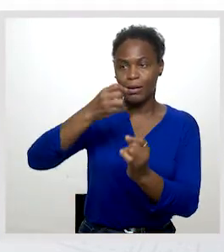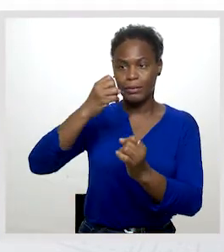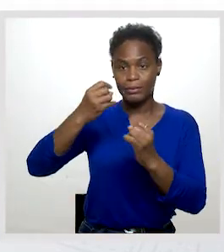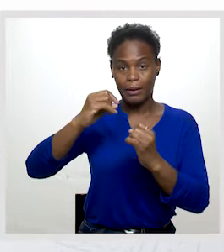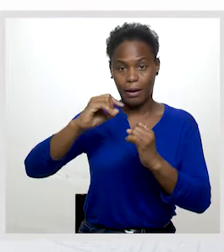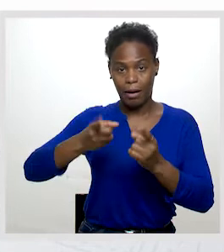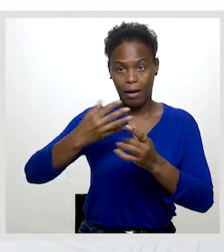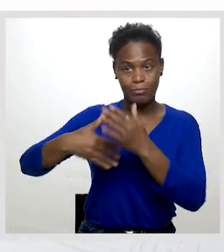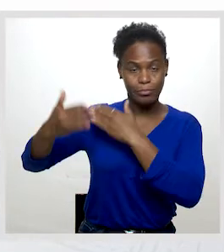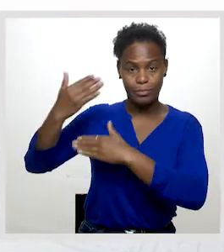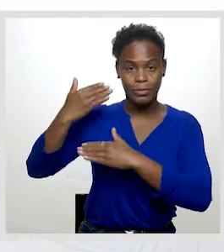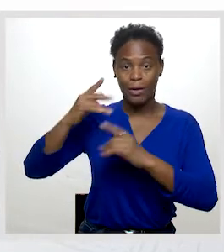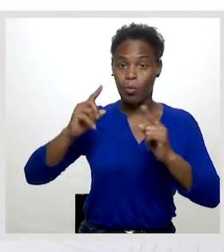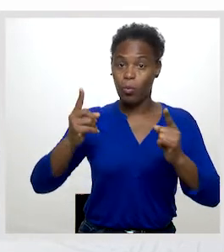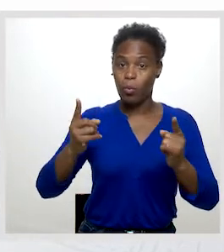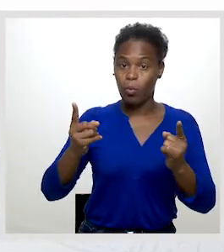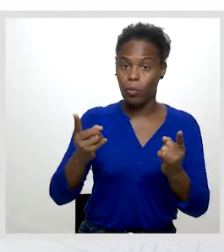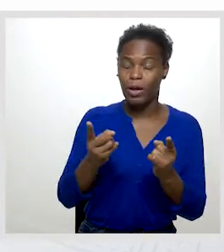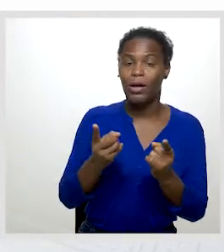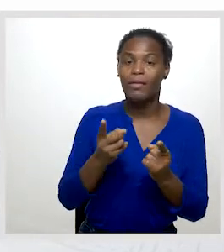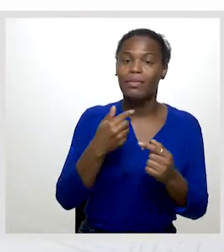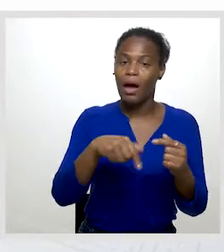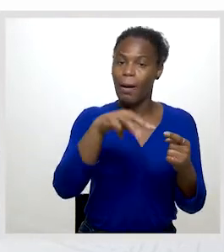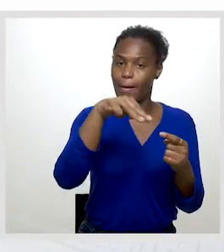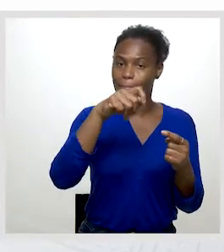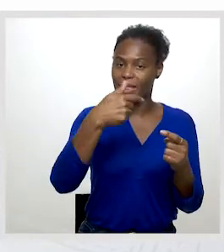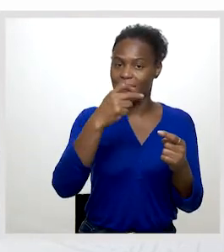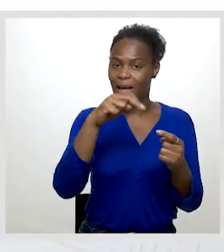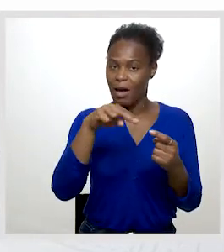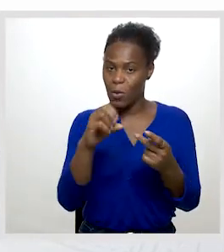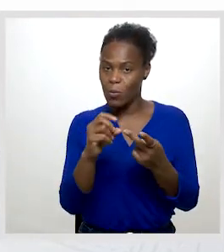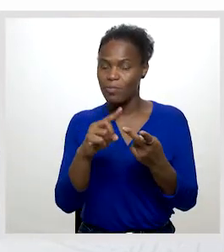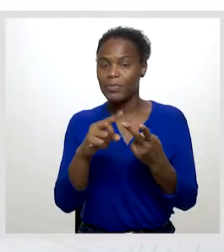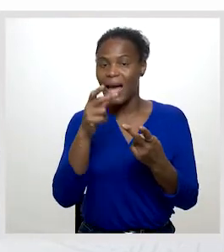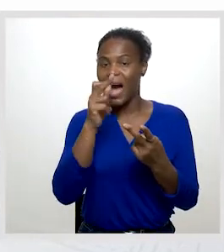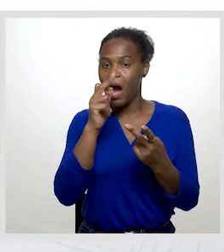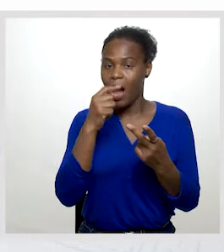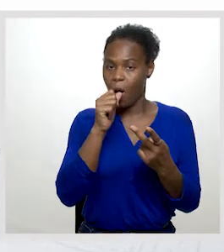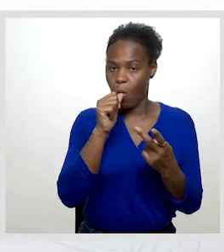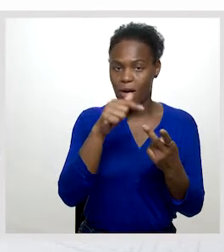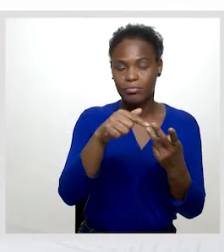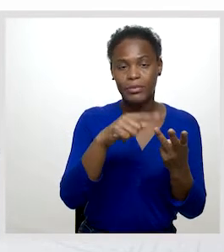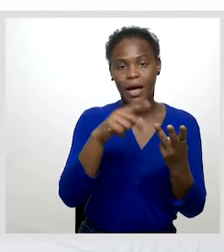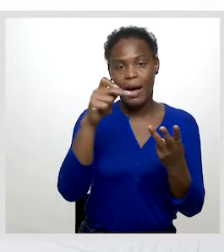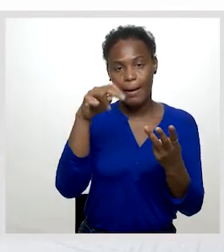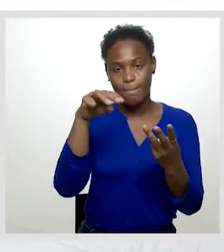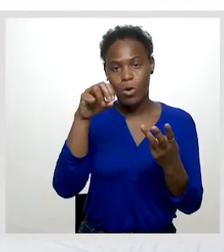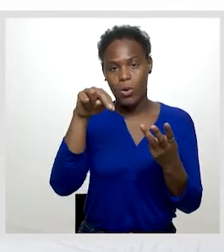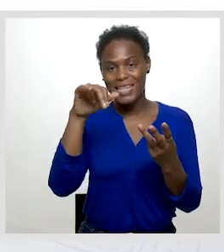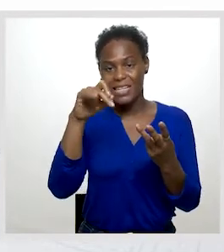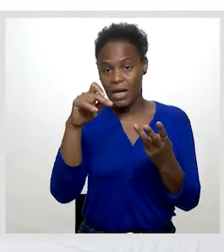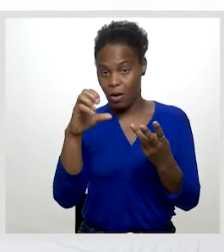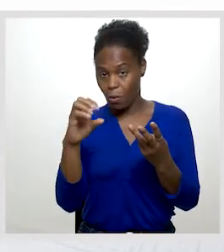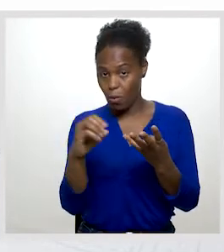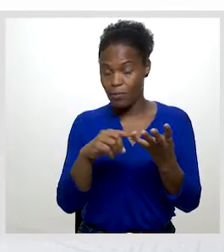primitiva redutora, constituída por metano, vapor de água, amoníaco, hélio e